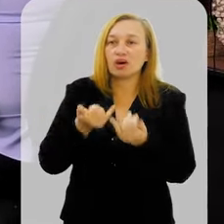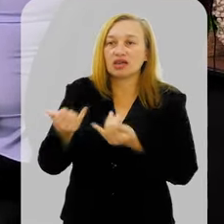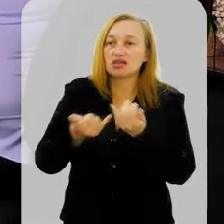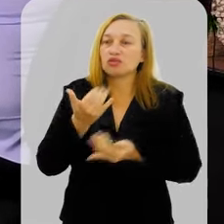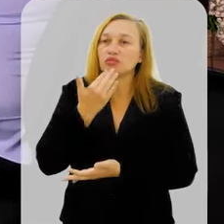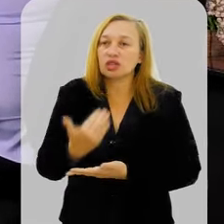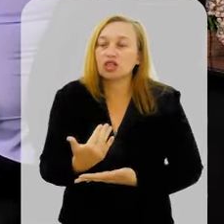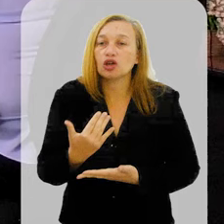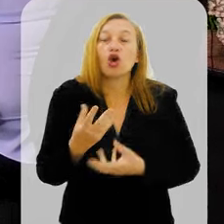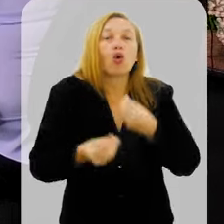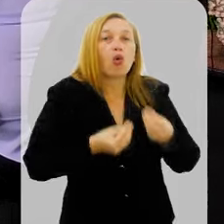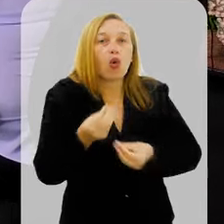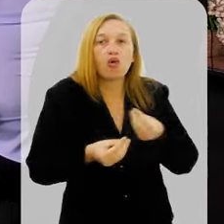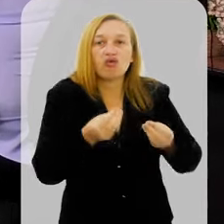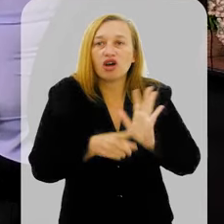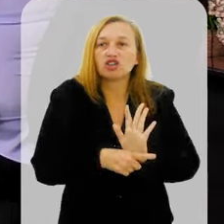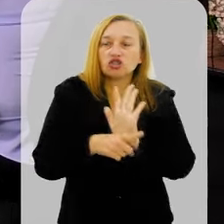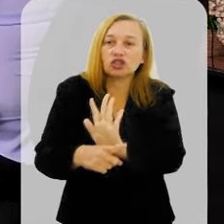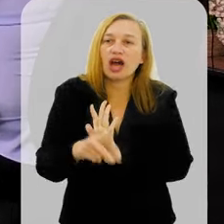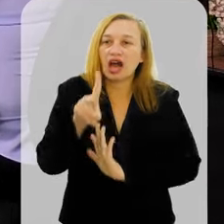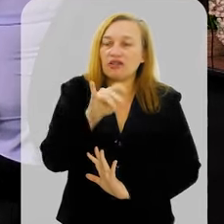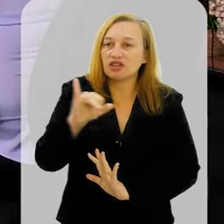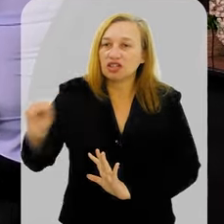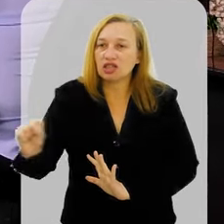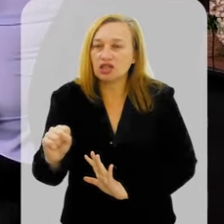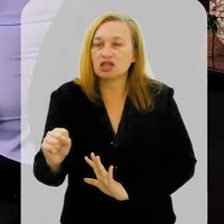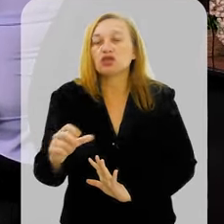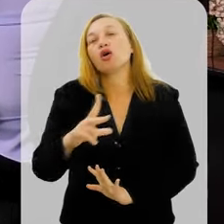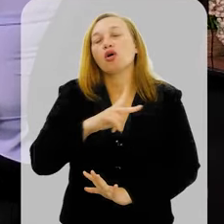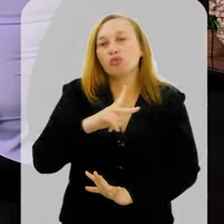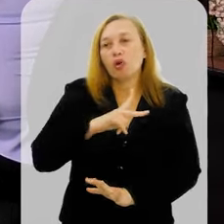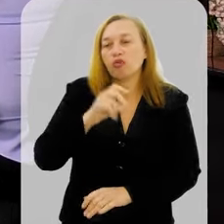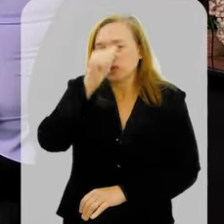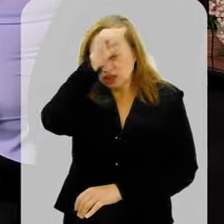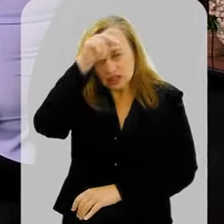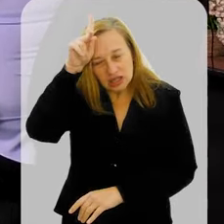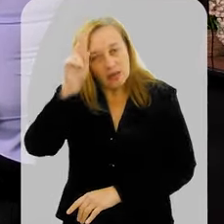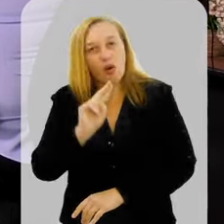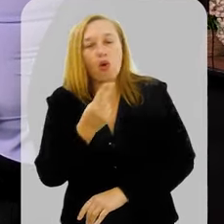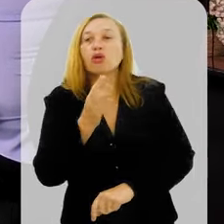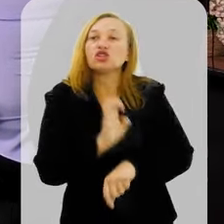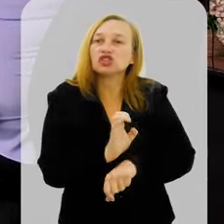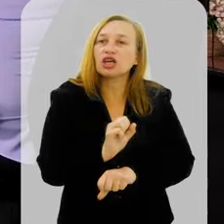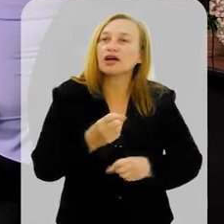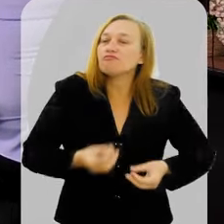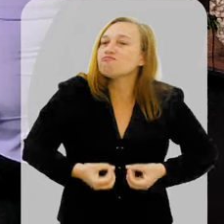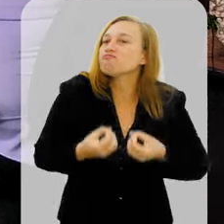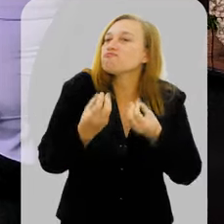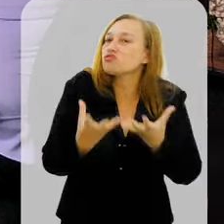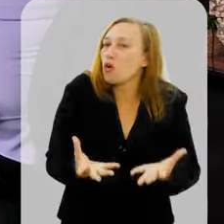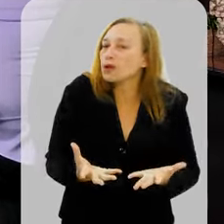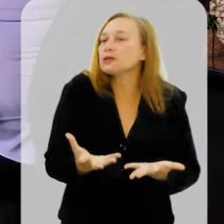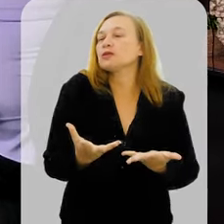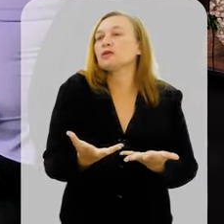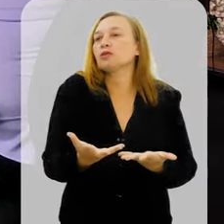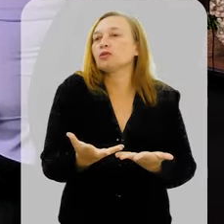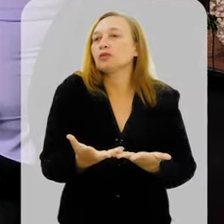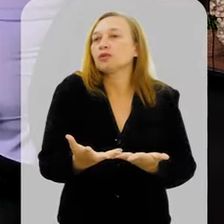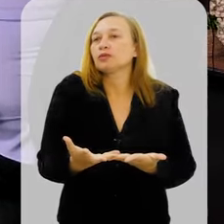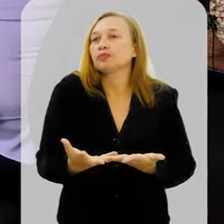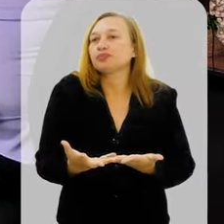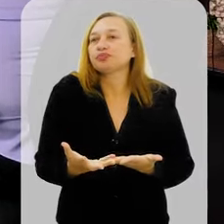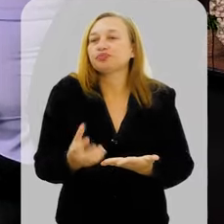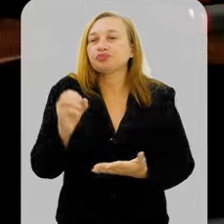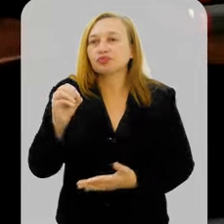Doutor Vinícius, que forma as pessoas podem ajudar, né, essas ONGs, o próprio município, o Estado, enfim, que dê alguma contribuição de